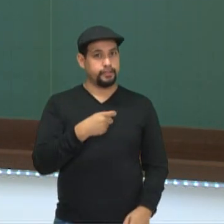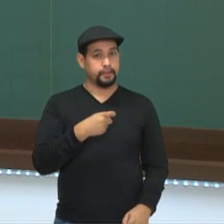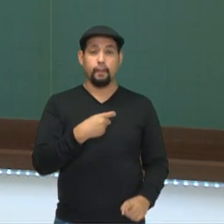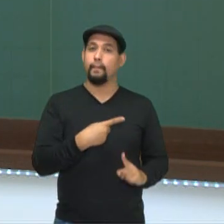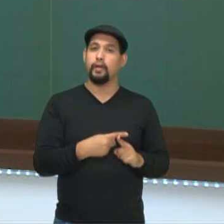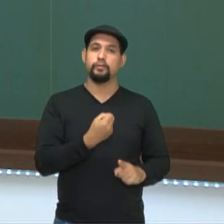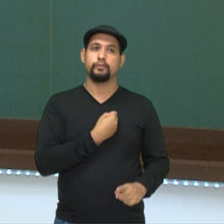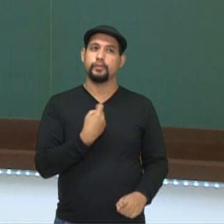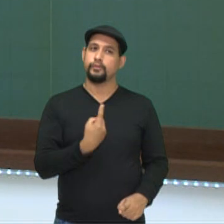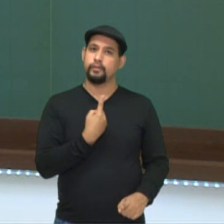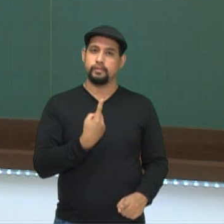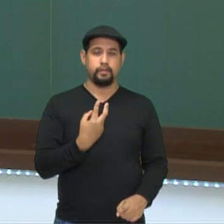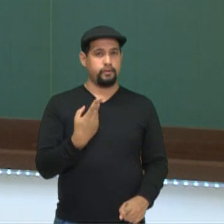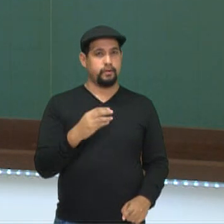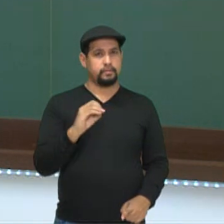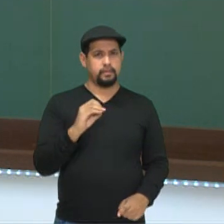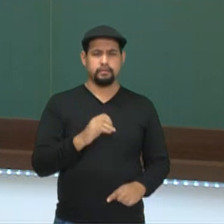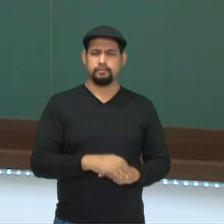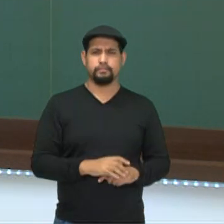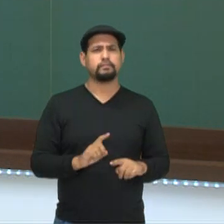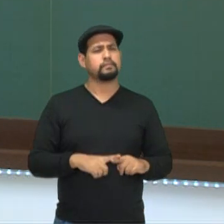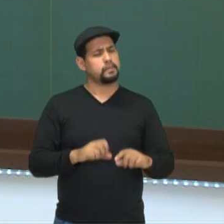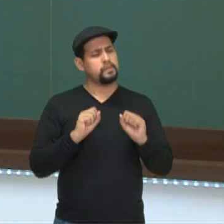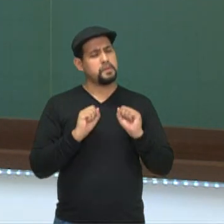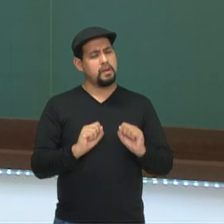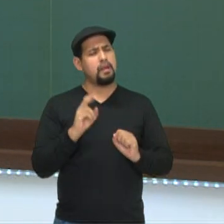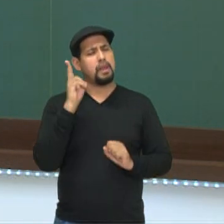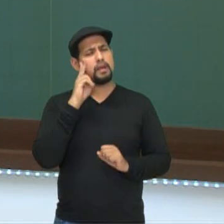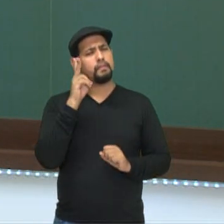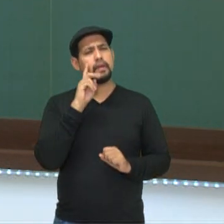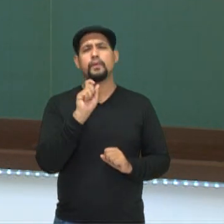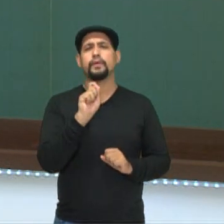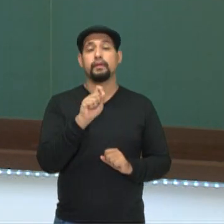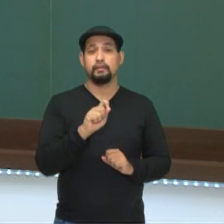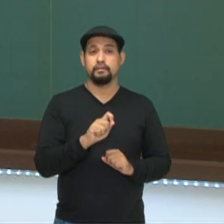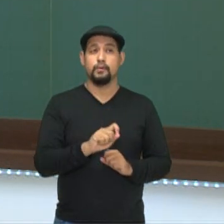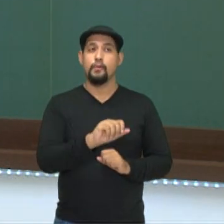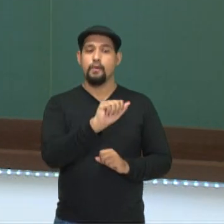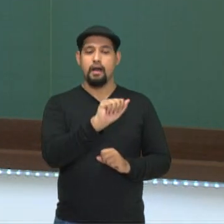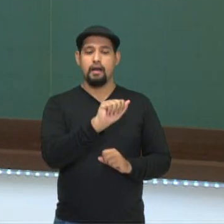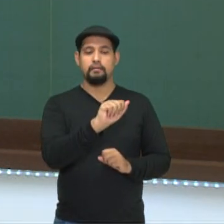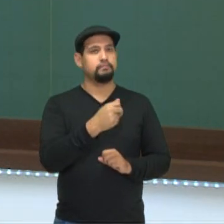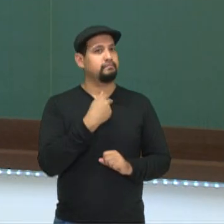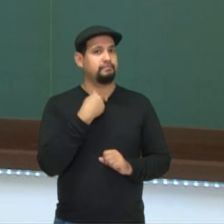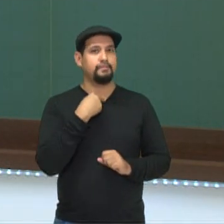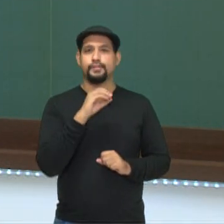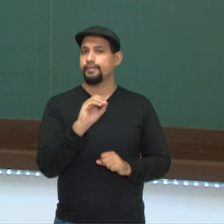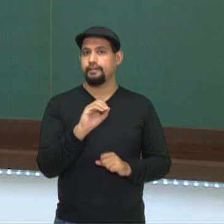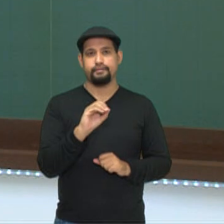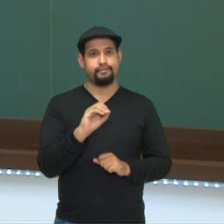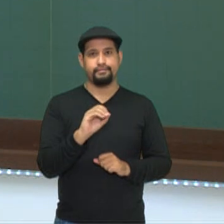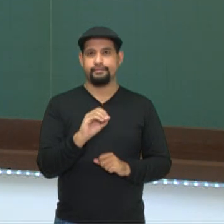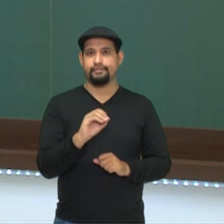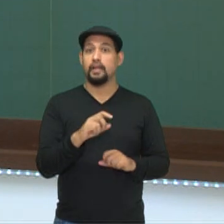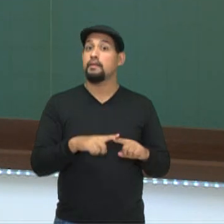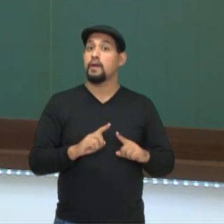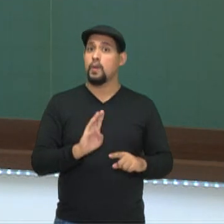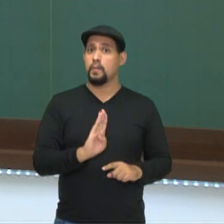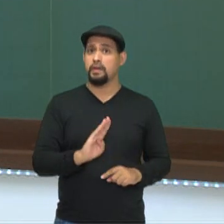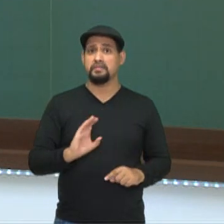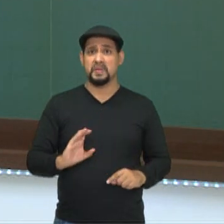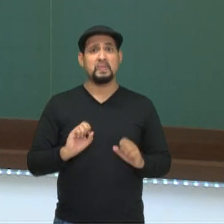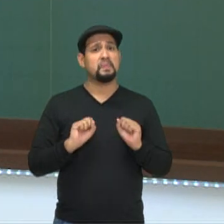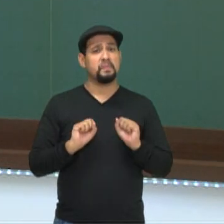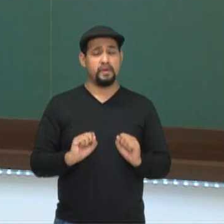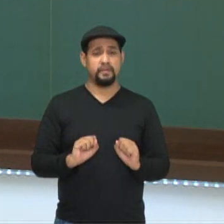número sozinho igual a 0. Mas você pode lembrar que o a não pode ser 0, tá? Agora, o b e c